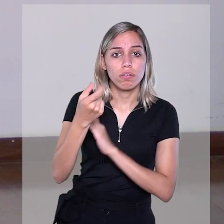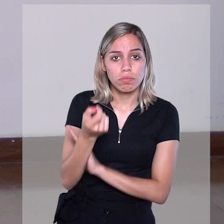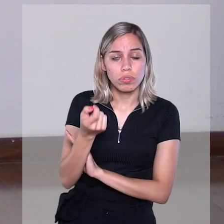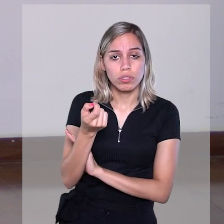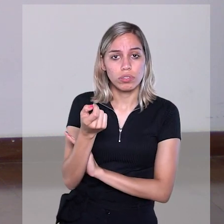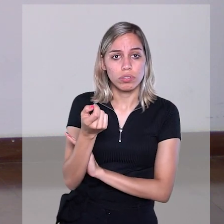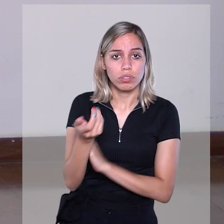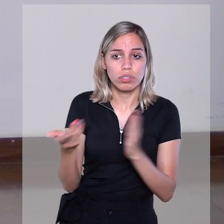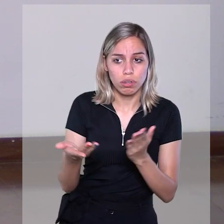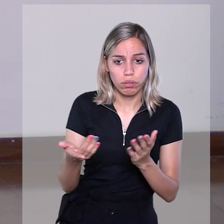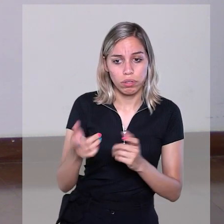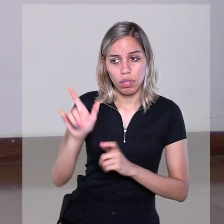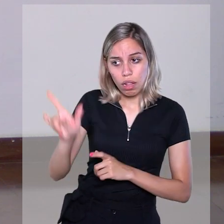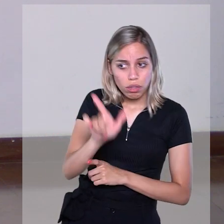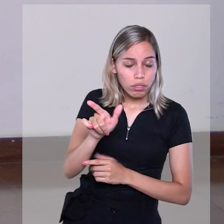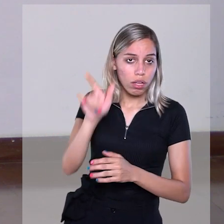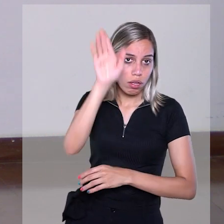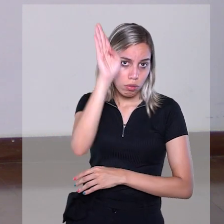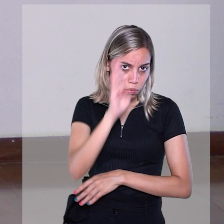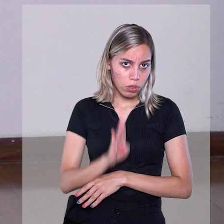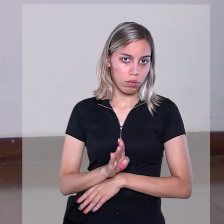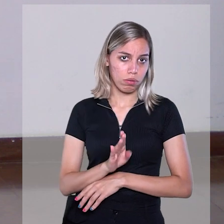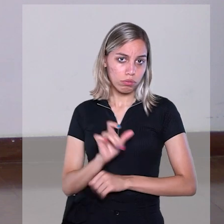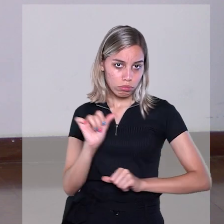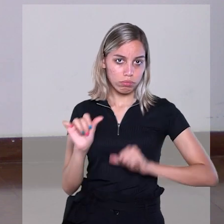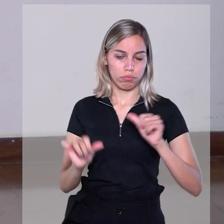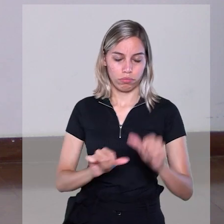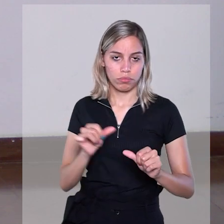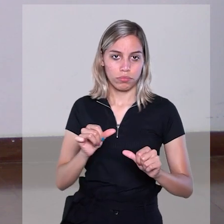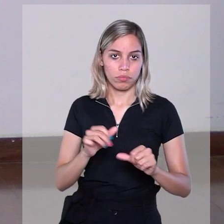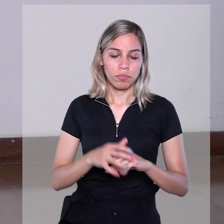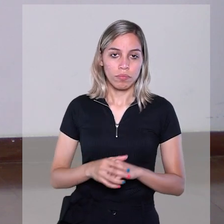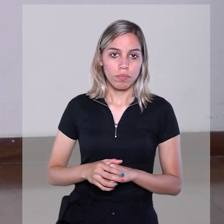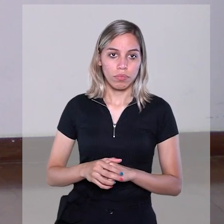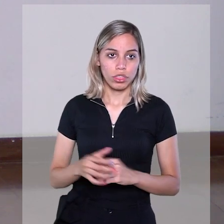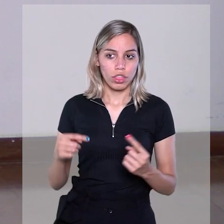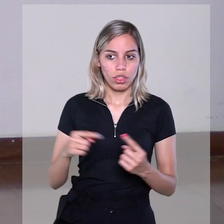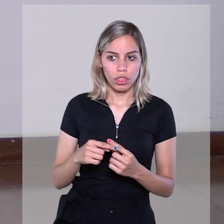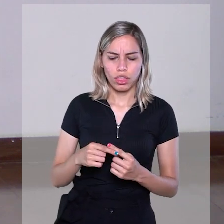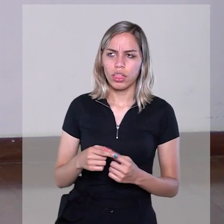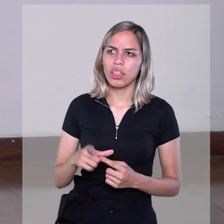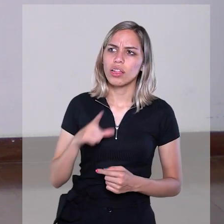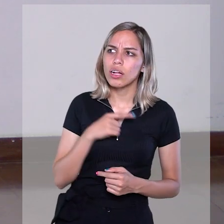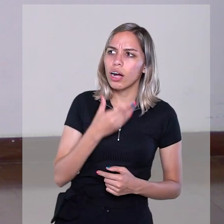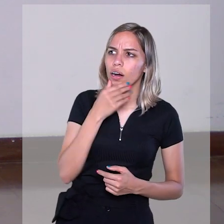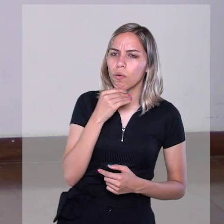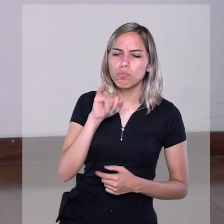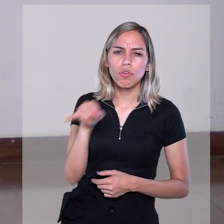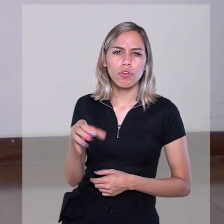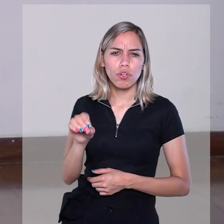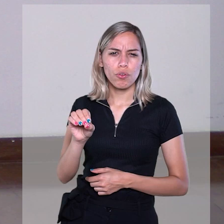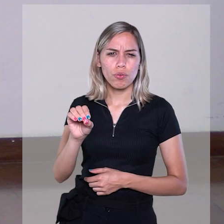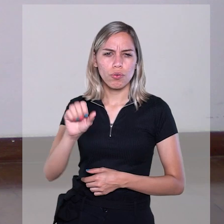literatura brasileira. É aquela história que eu não canso de contar, a da visita de Jean-Paul Sartre